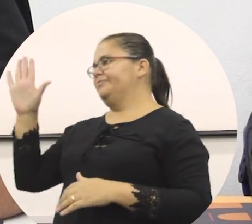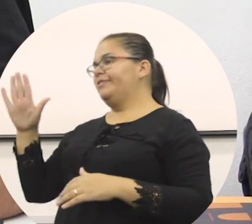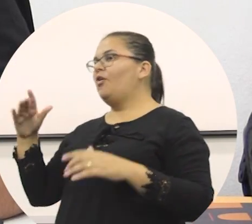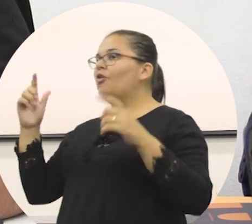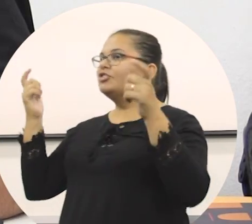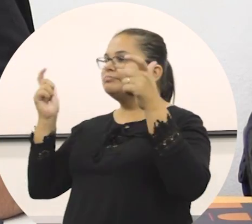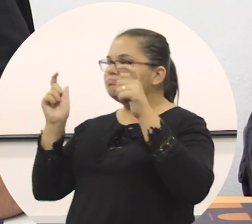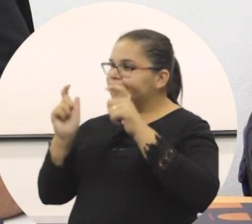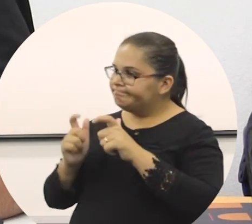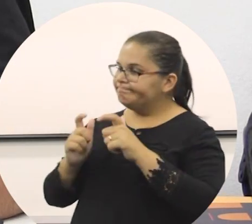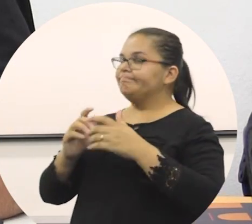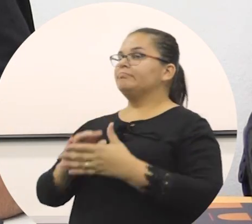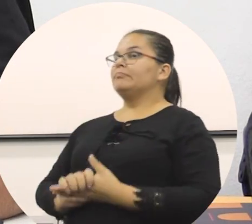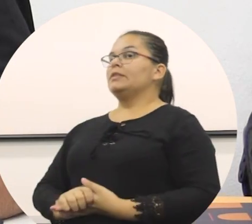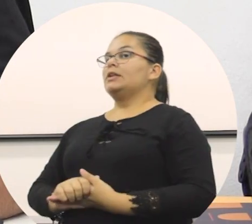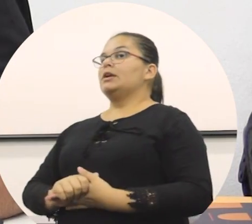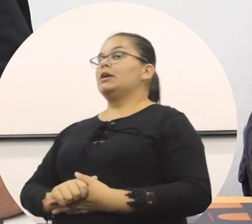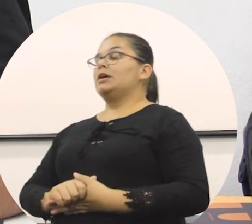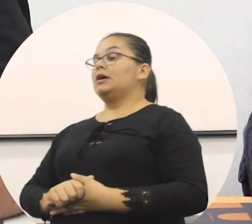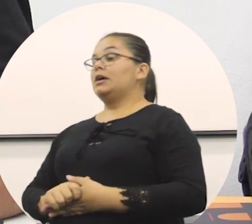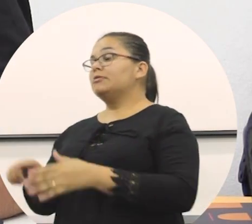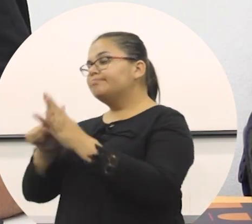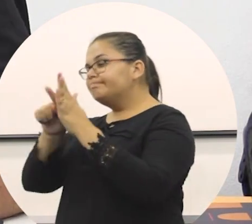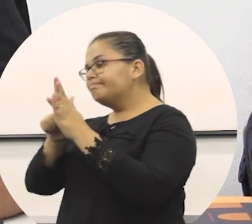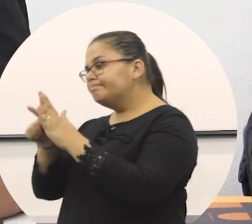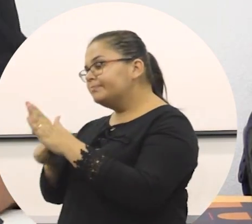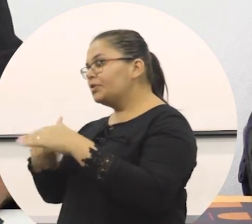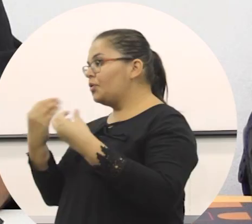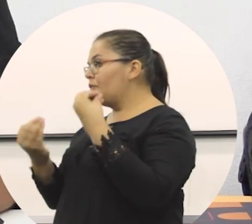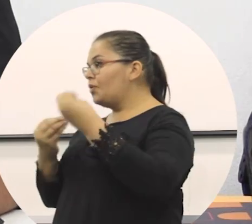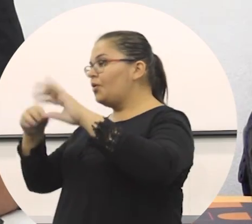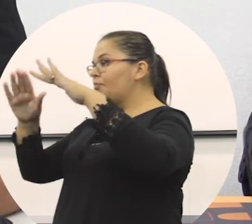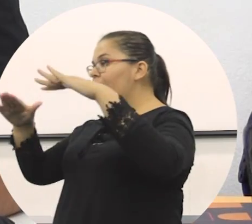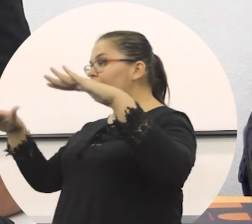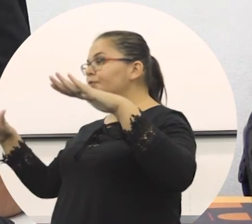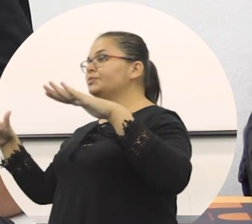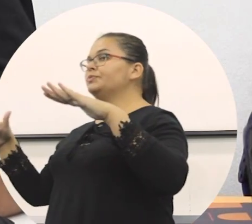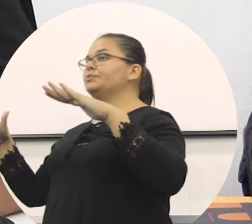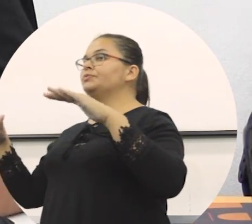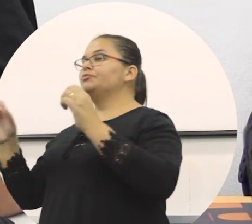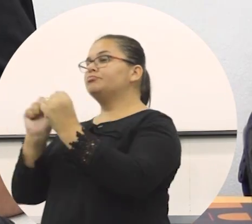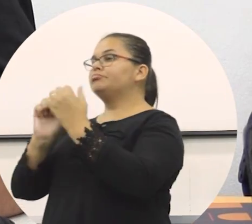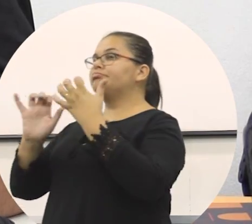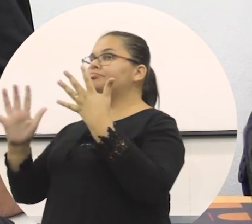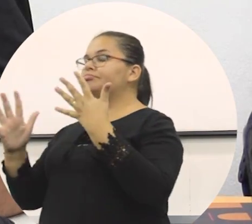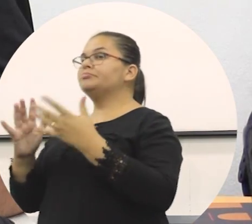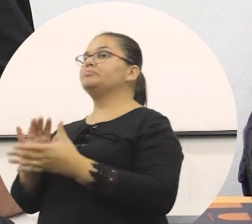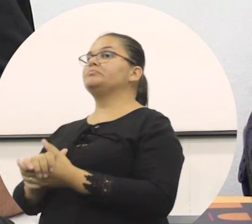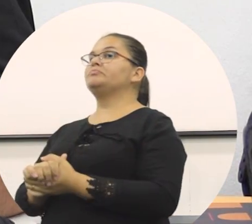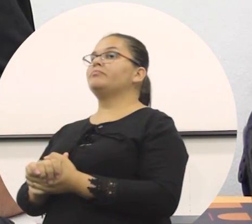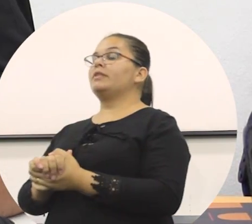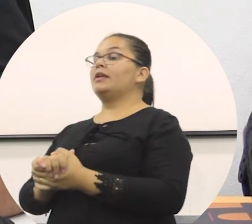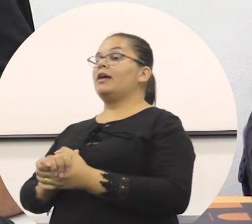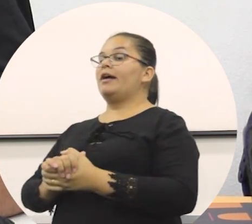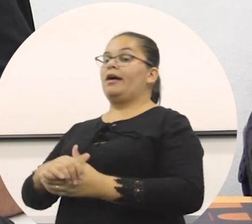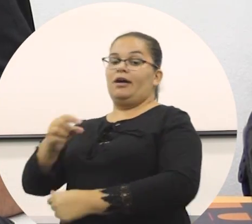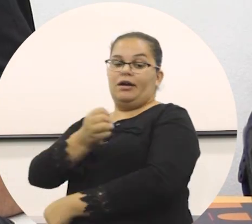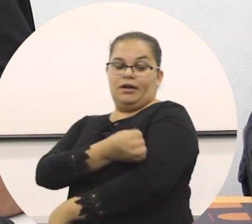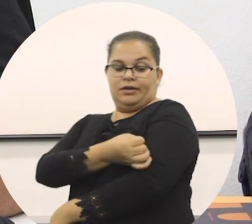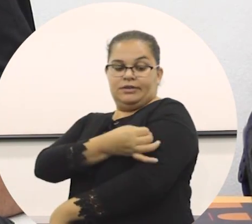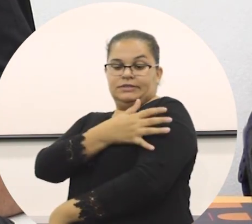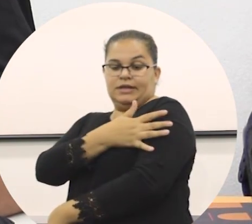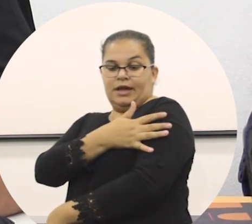Mas a gente fez essa sondagem na época, nós fizemos a divisão das séries